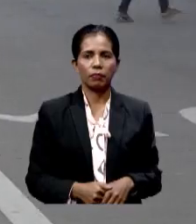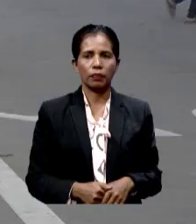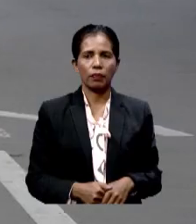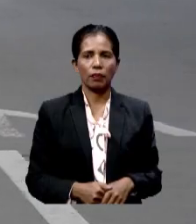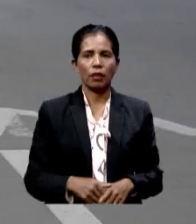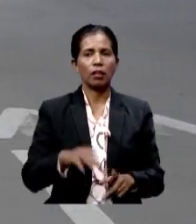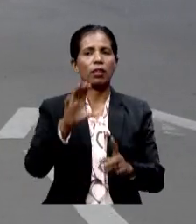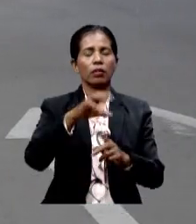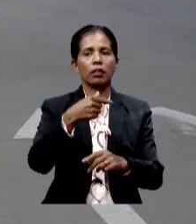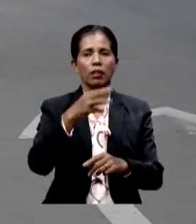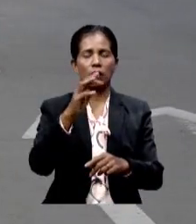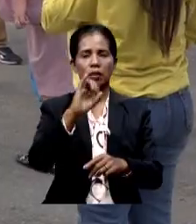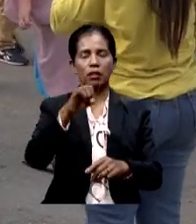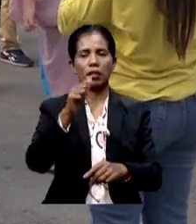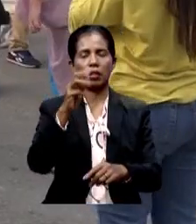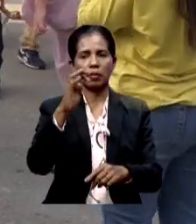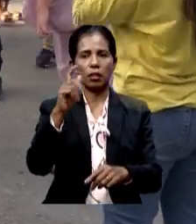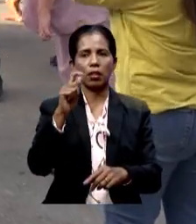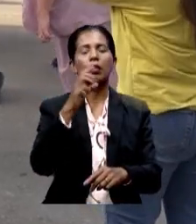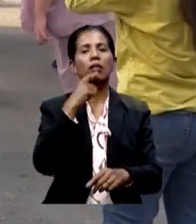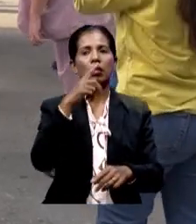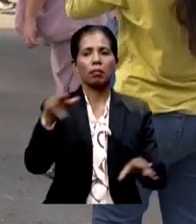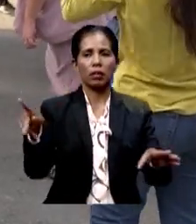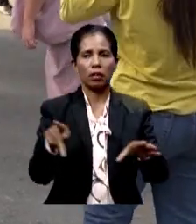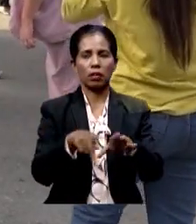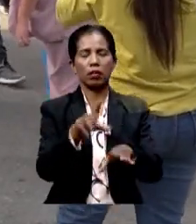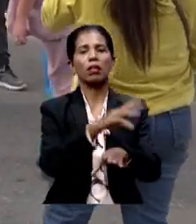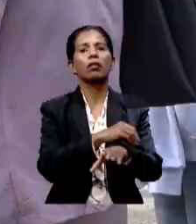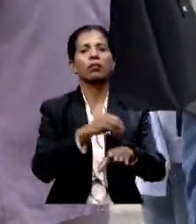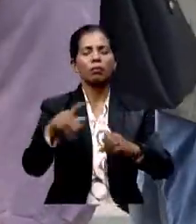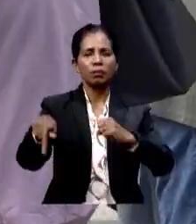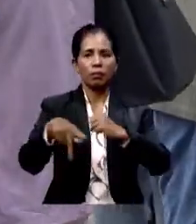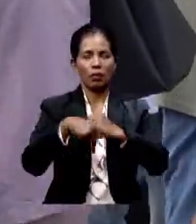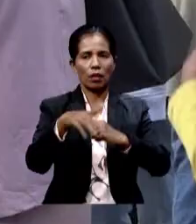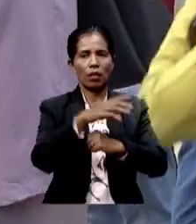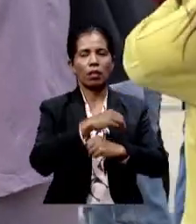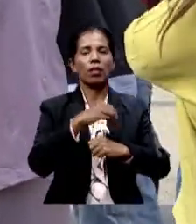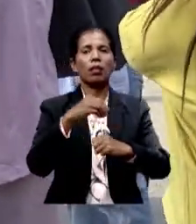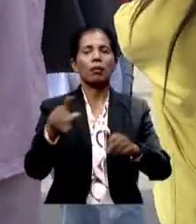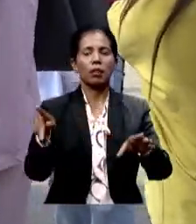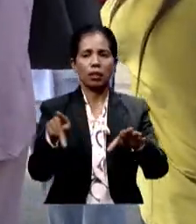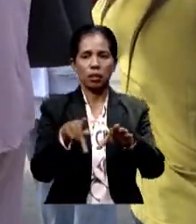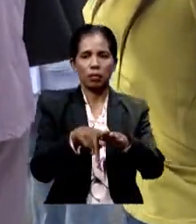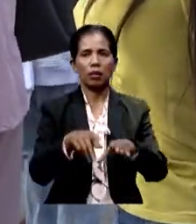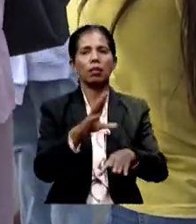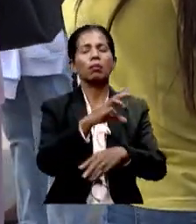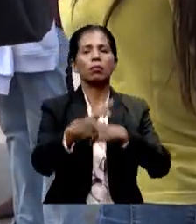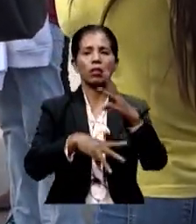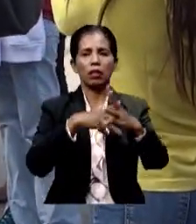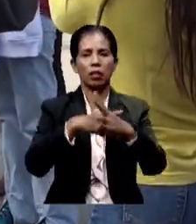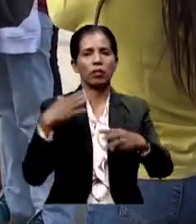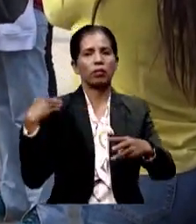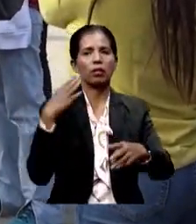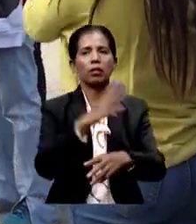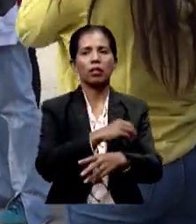Chefe de delegação Gemito do Carmo Amaral Hateten participação no evento Jornada Mundial de Juventude Ida, né? A nessa peregrinação